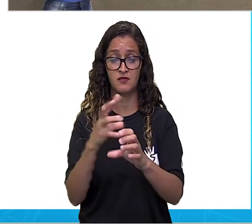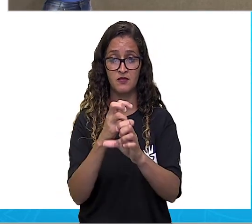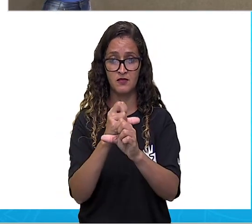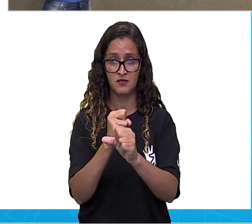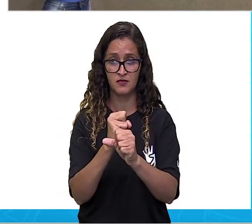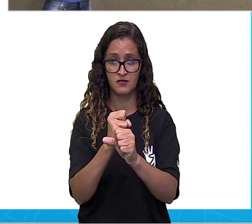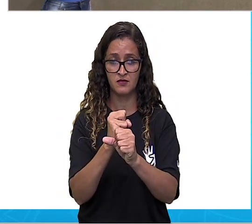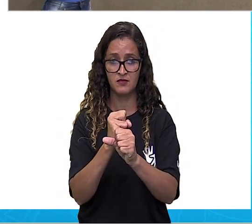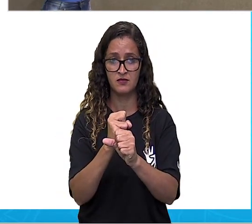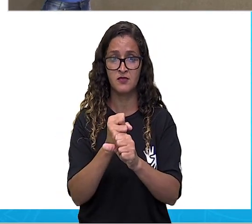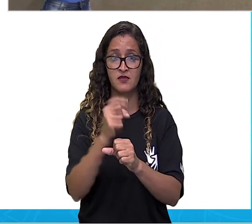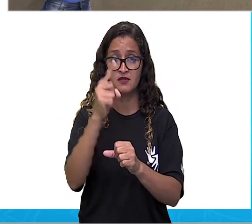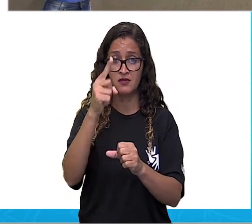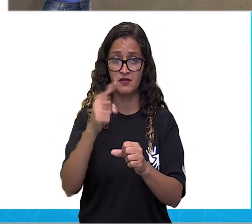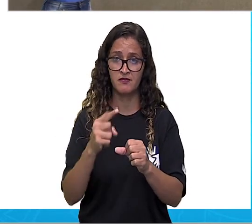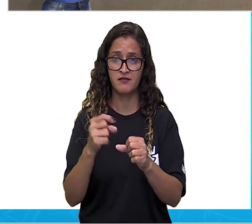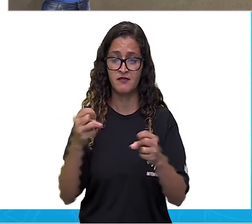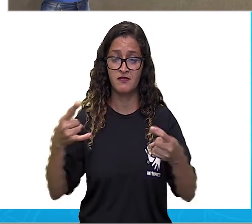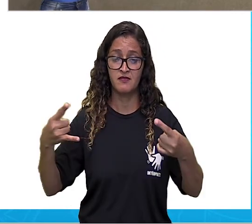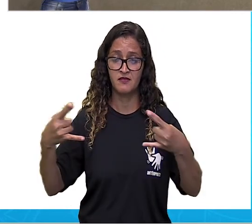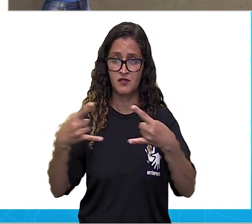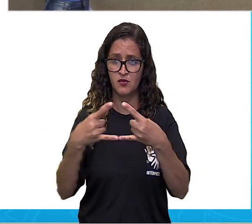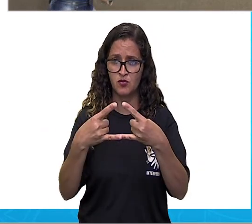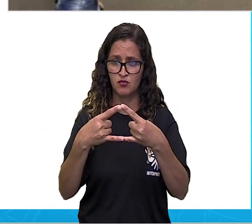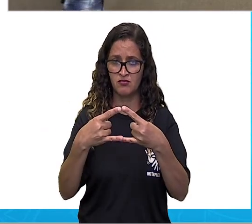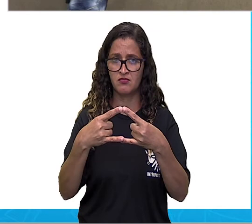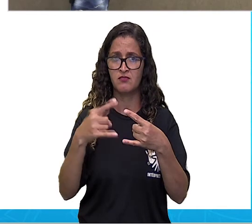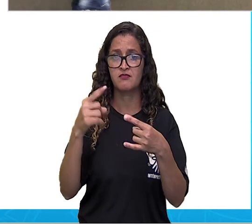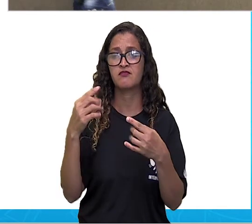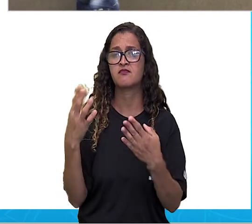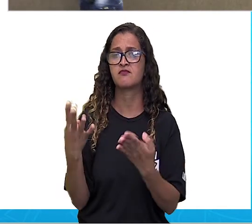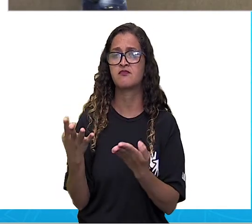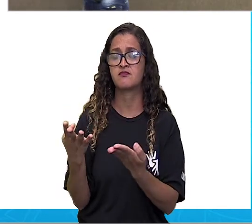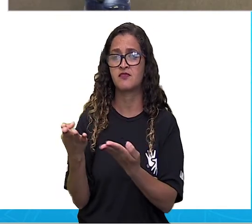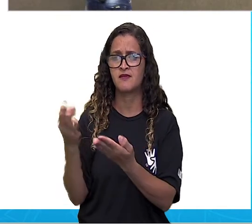para a gente ver quantos reais que nós vamos encontrar.